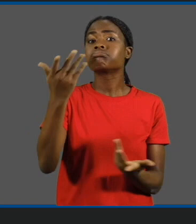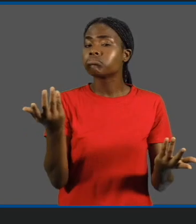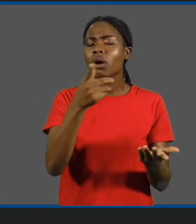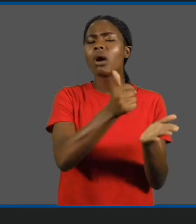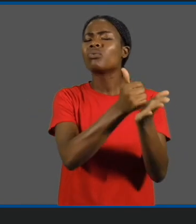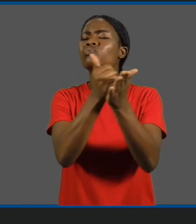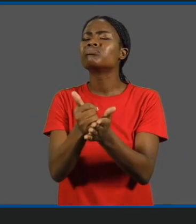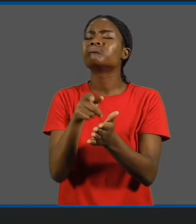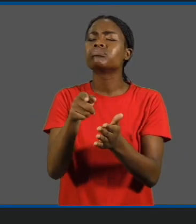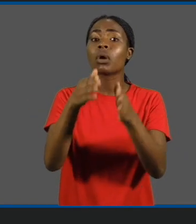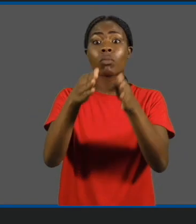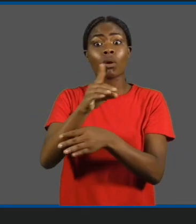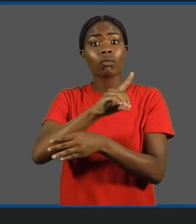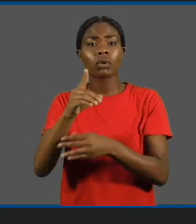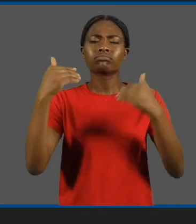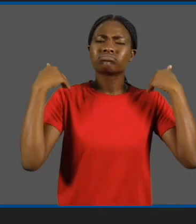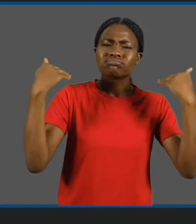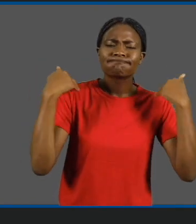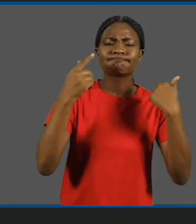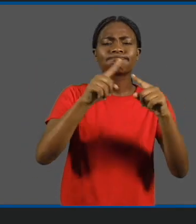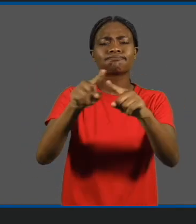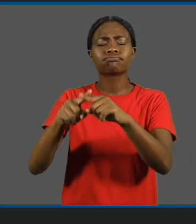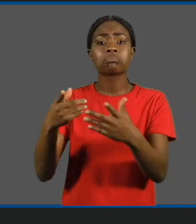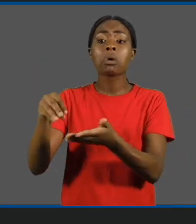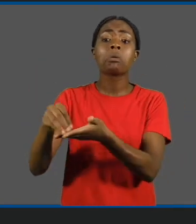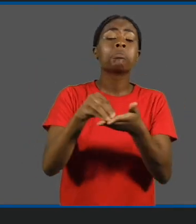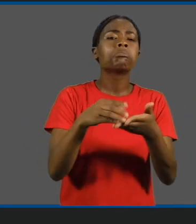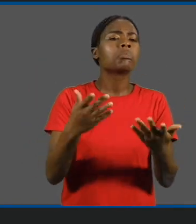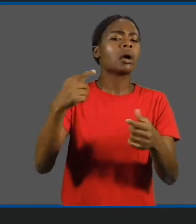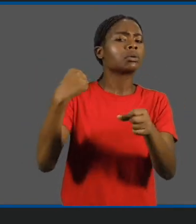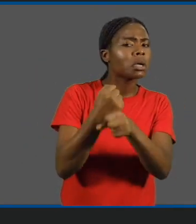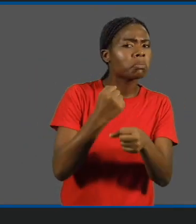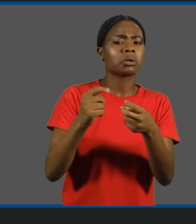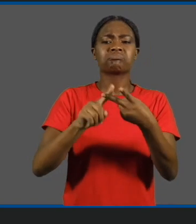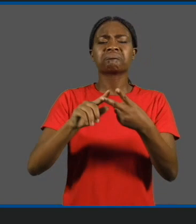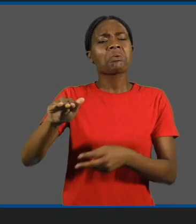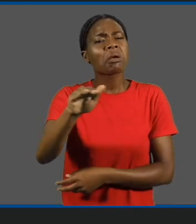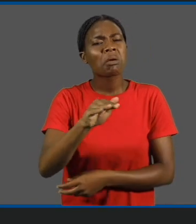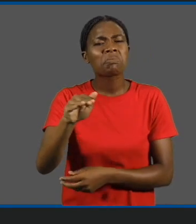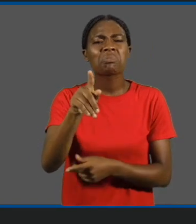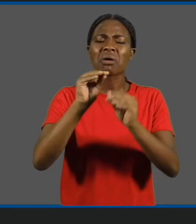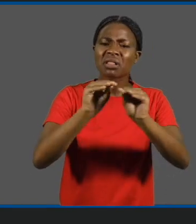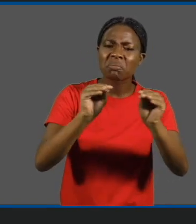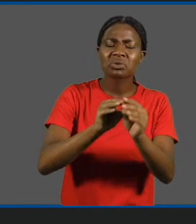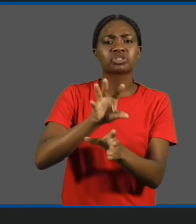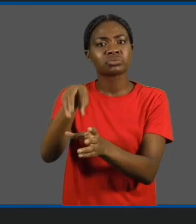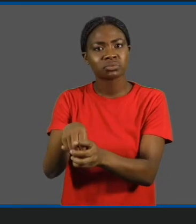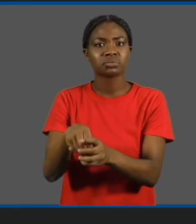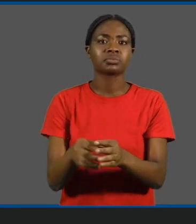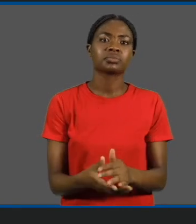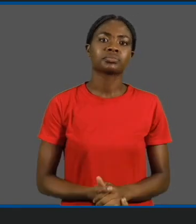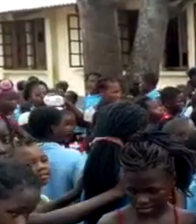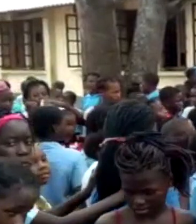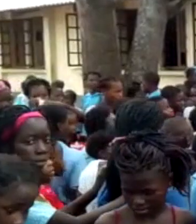UNICEF, o apoio norueguês também chegou às pessoas com deficiência, focalizando em questões como discriminação, acesso